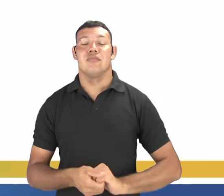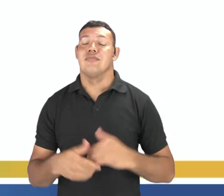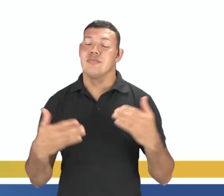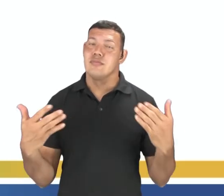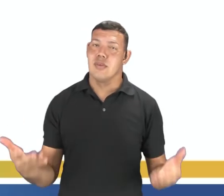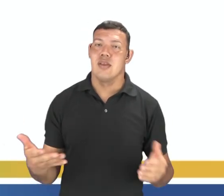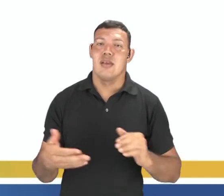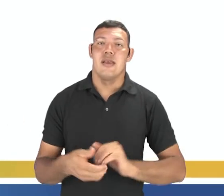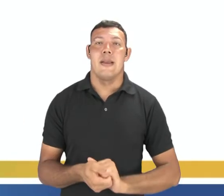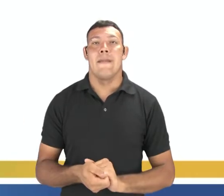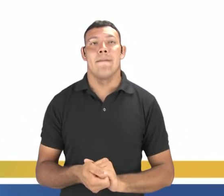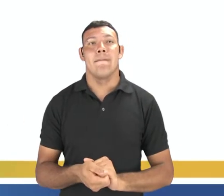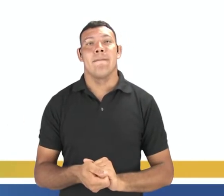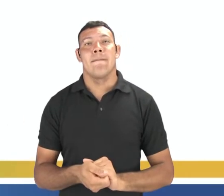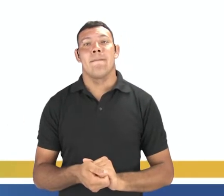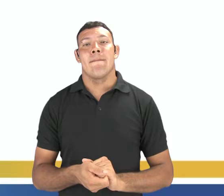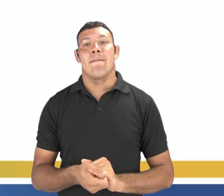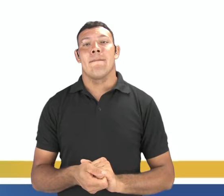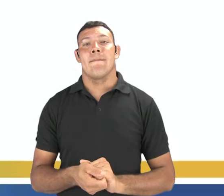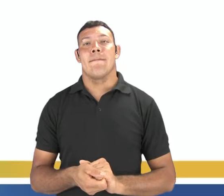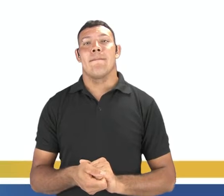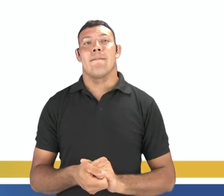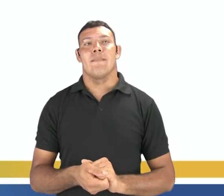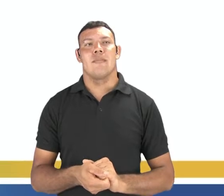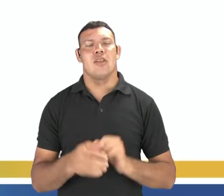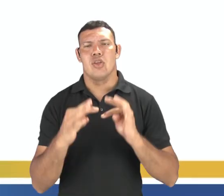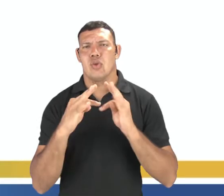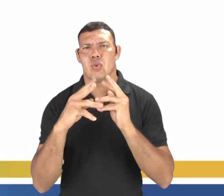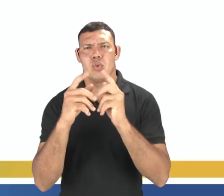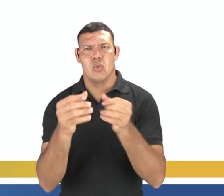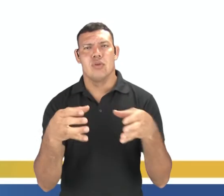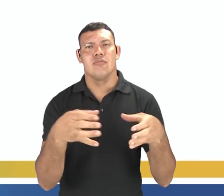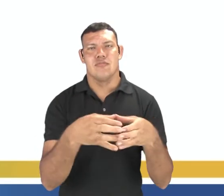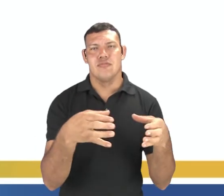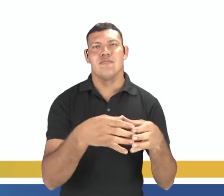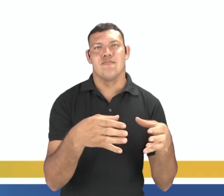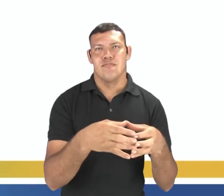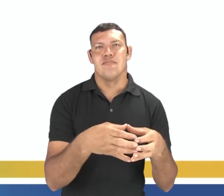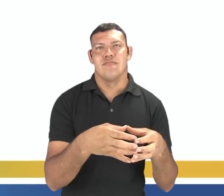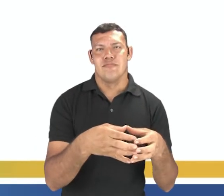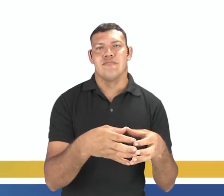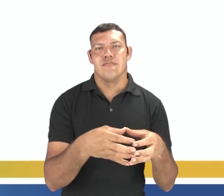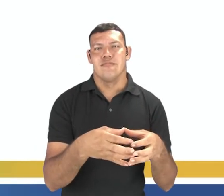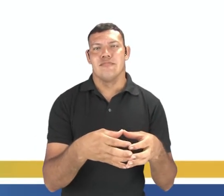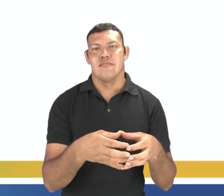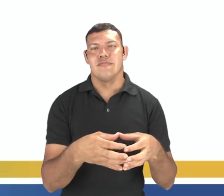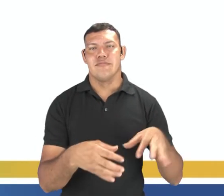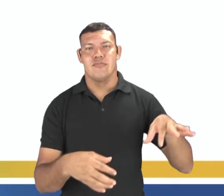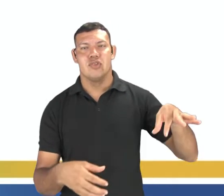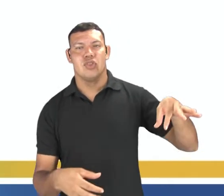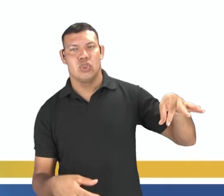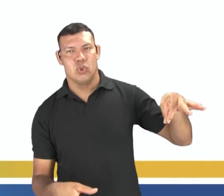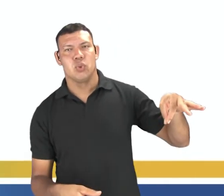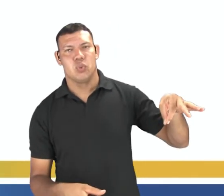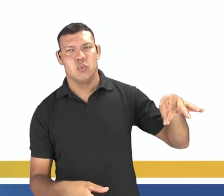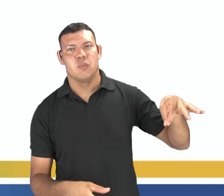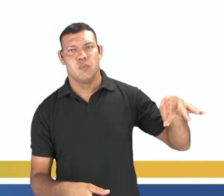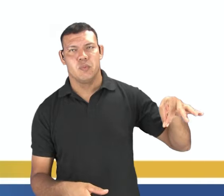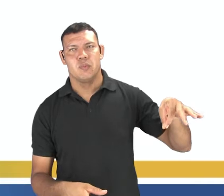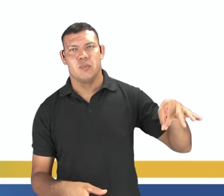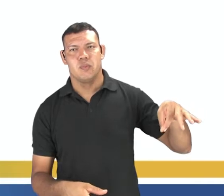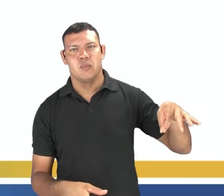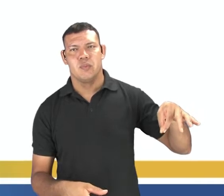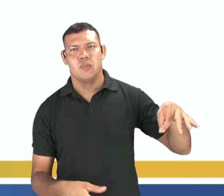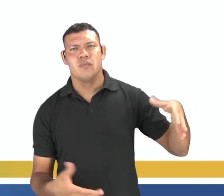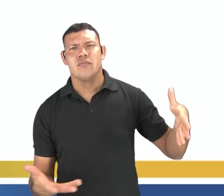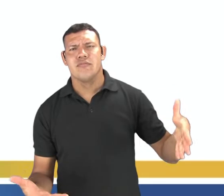Então, os ovários, tubas uterinas, útero, vagina, ímen, grandes lábios, pequenos lábios,